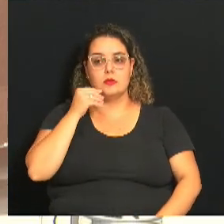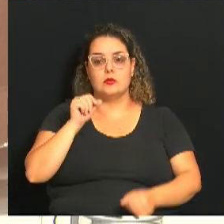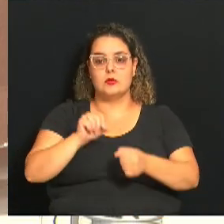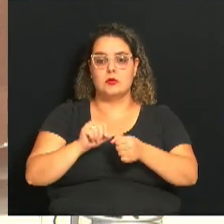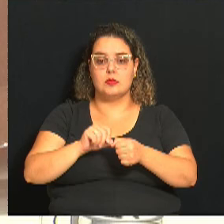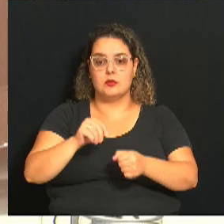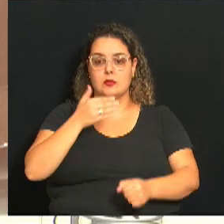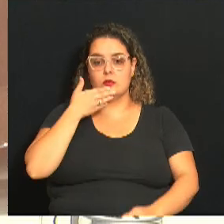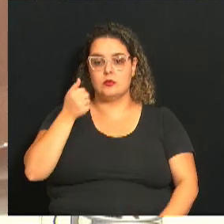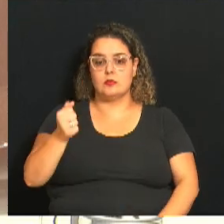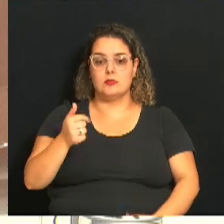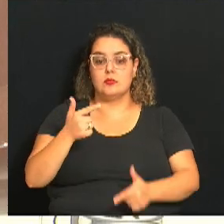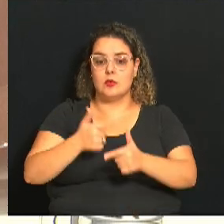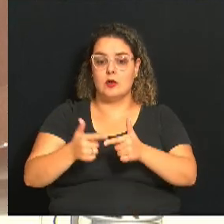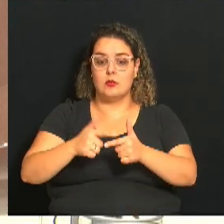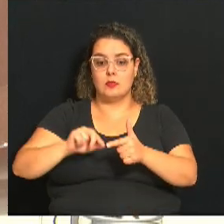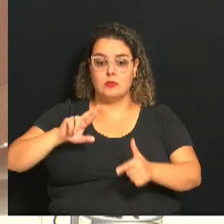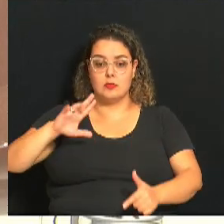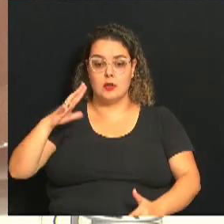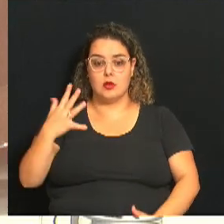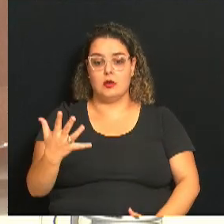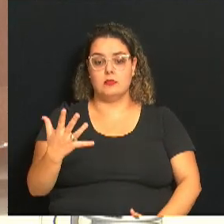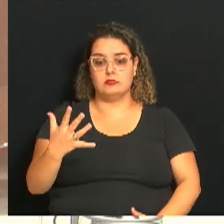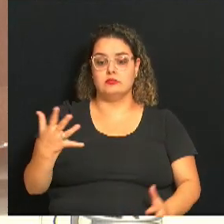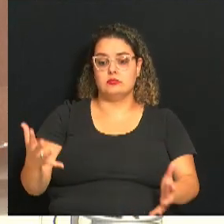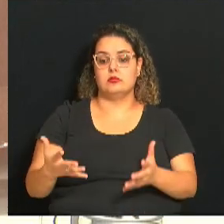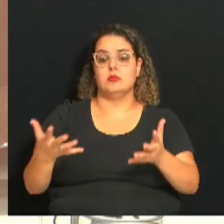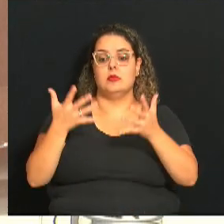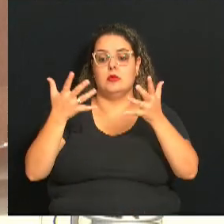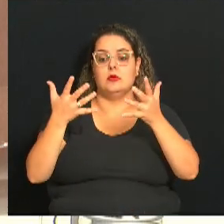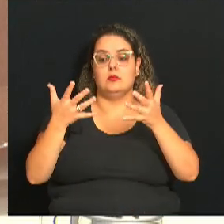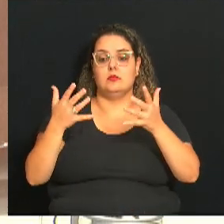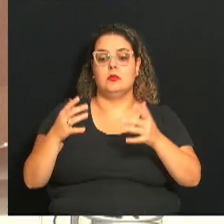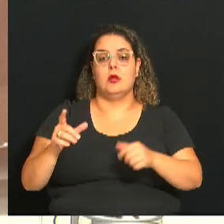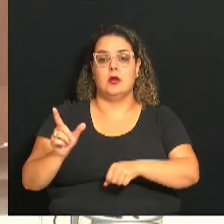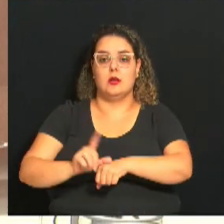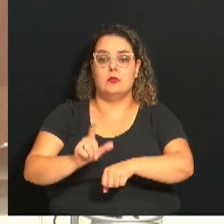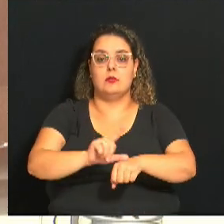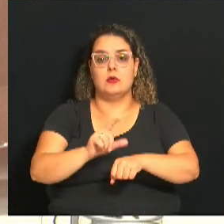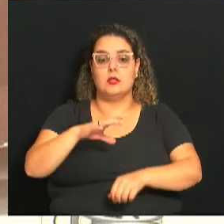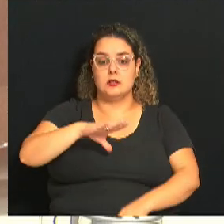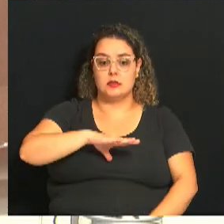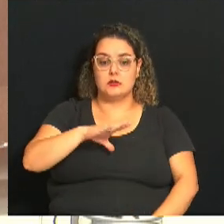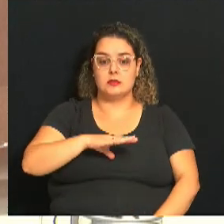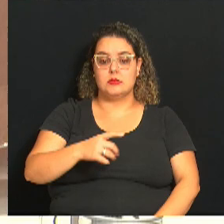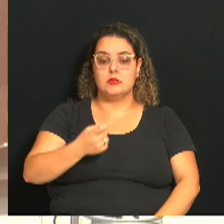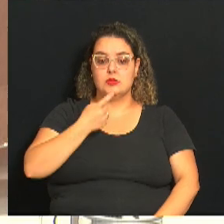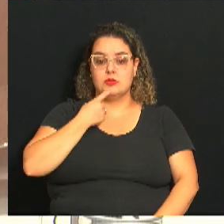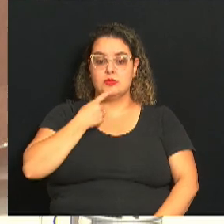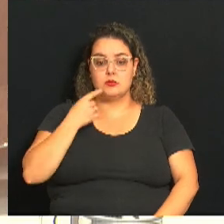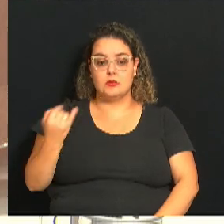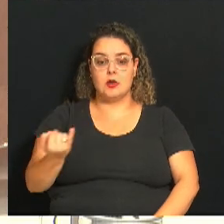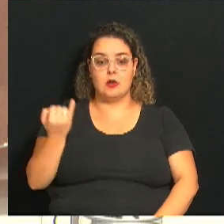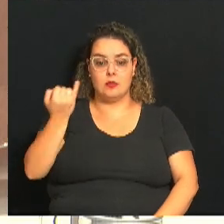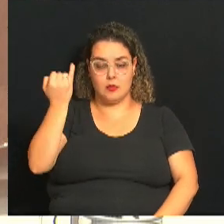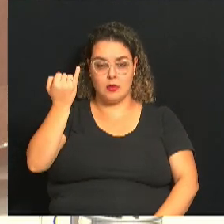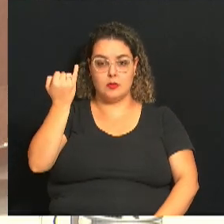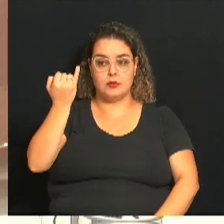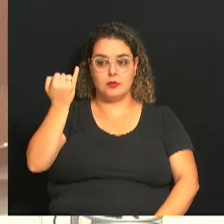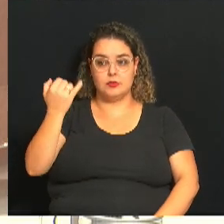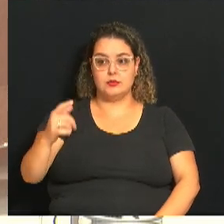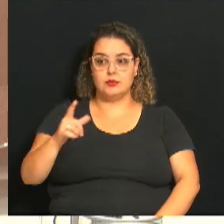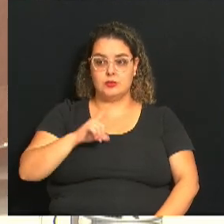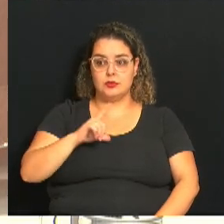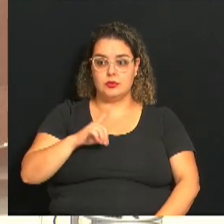uma solução que venha agradar não só os comerciantes, mas a cidade de Campinas. É isso que é importante. A gente teve